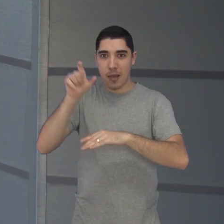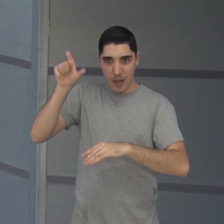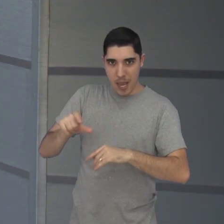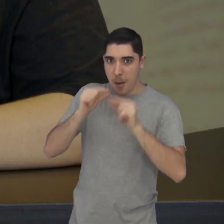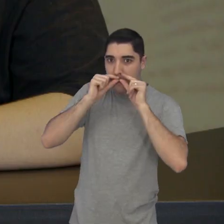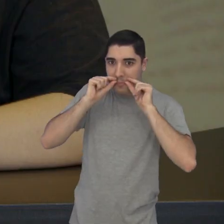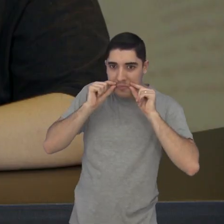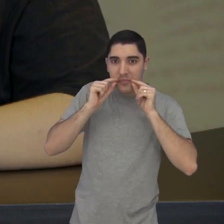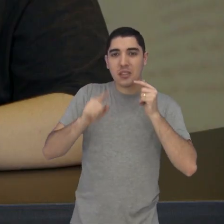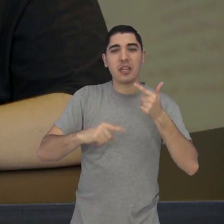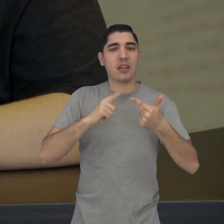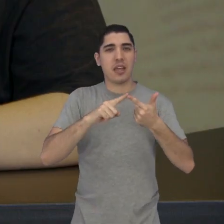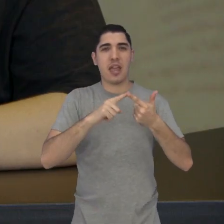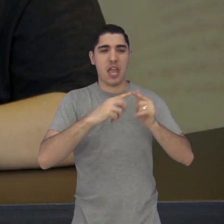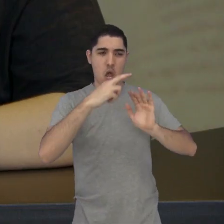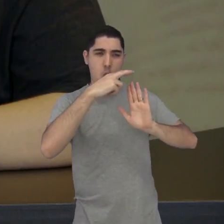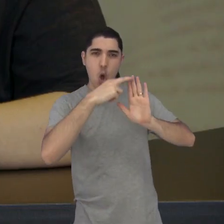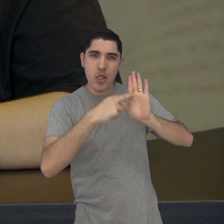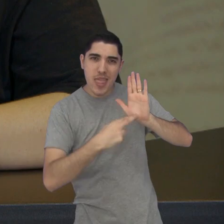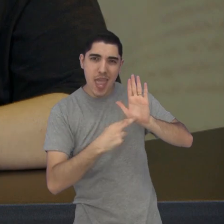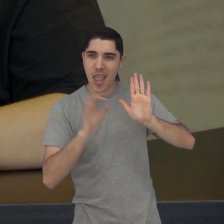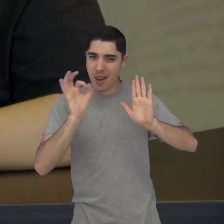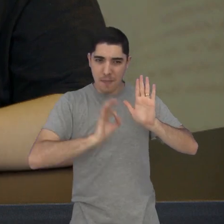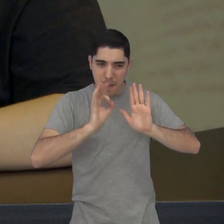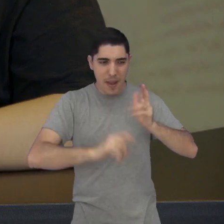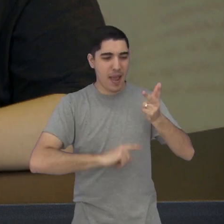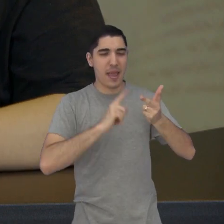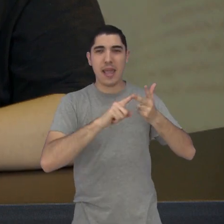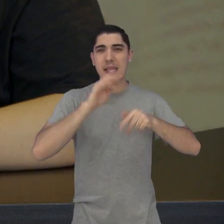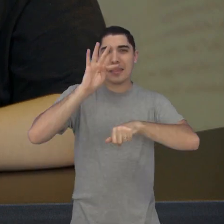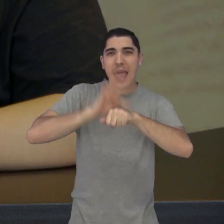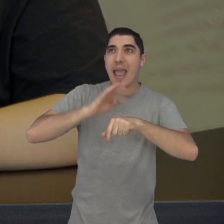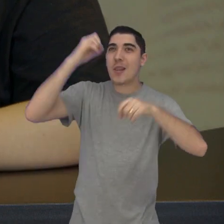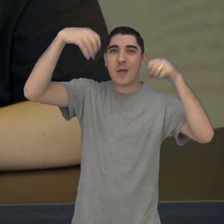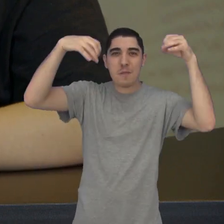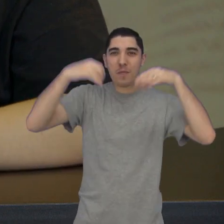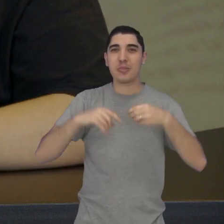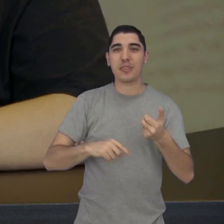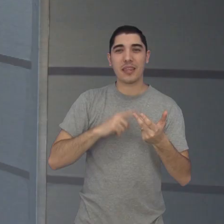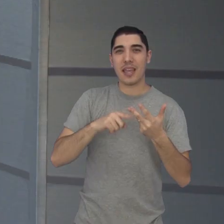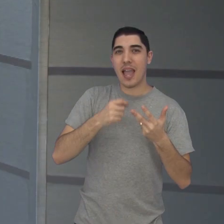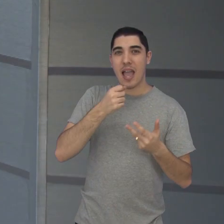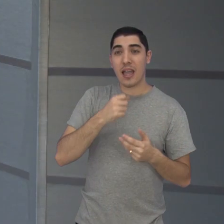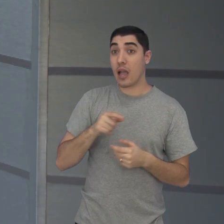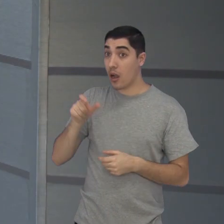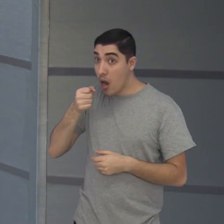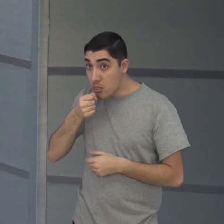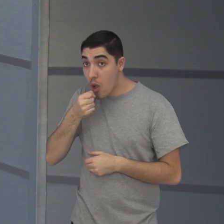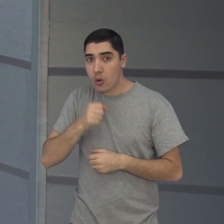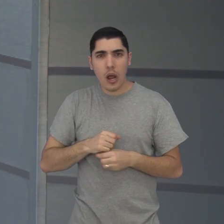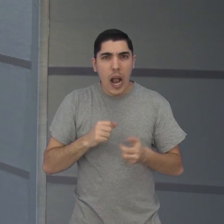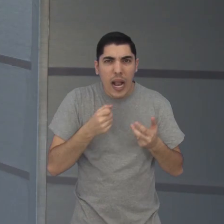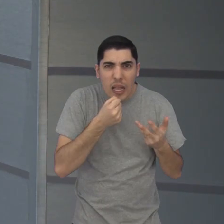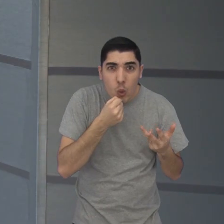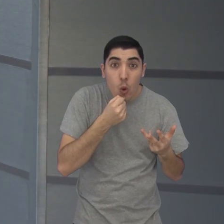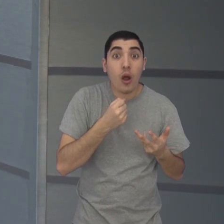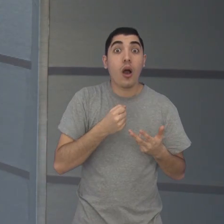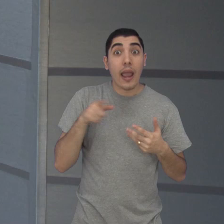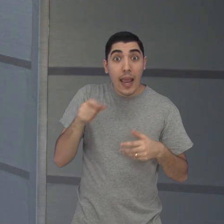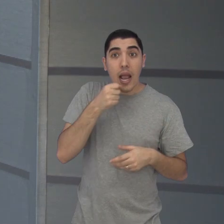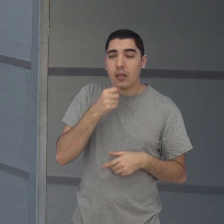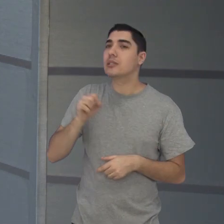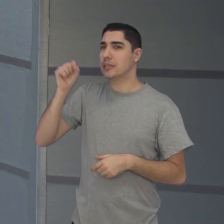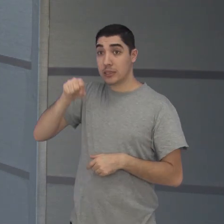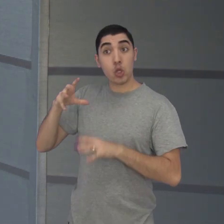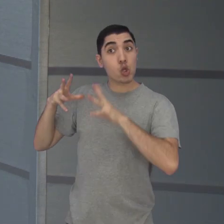diretor, técnico de roteirista, técnico de iluminação, enfim. Cantor. Cantor também, o Mazzaropi cantava? Todo filme